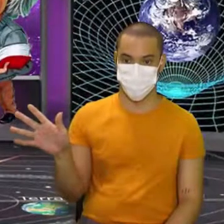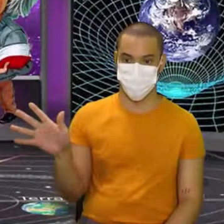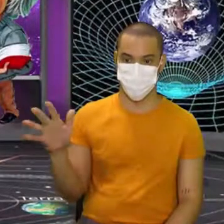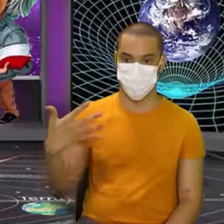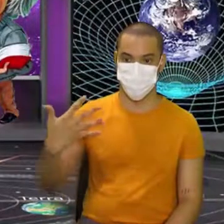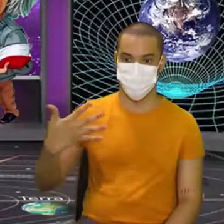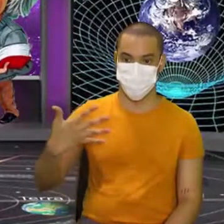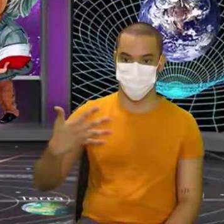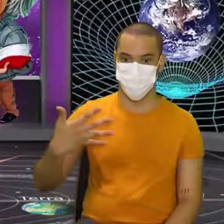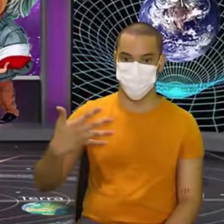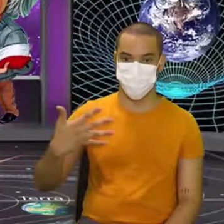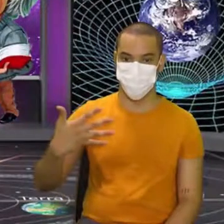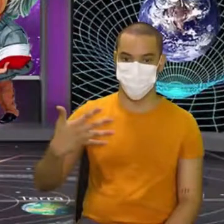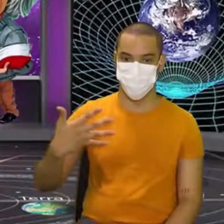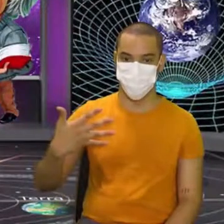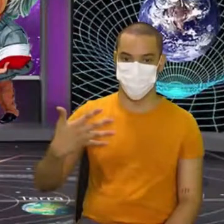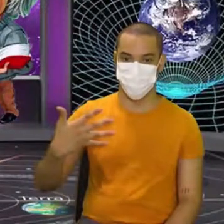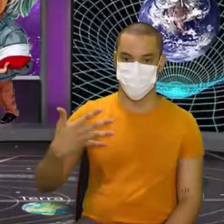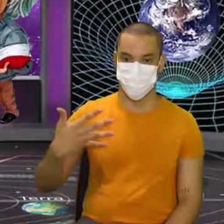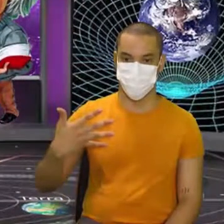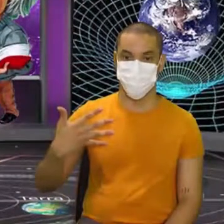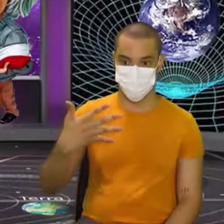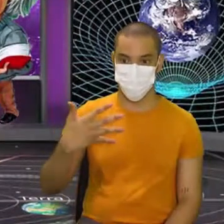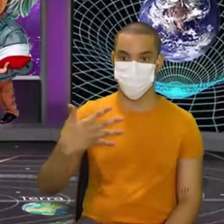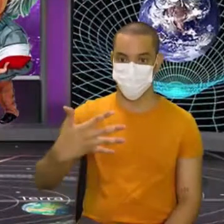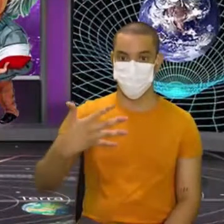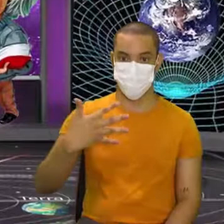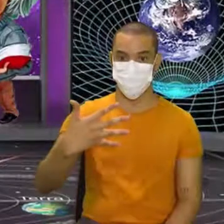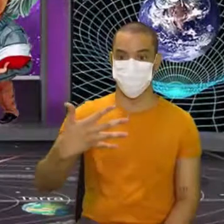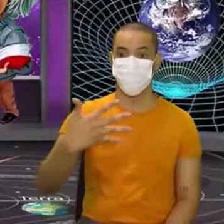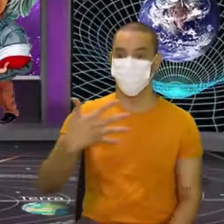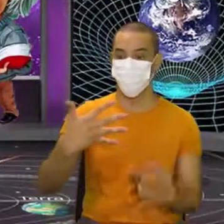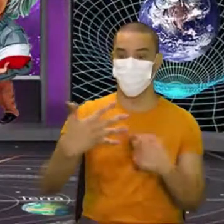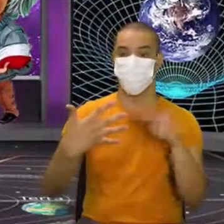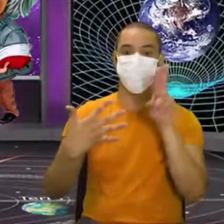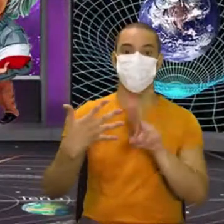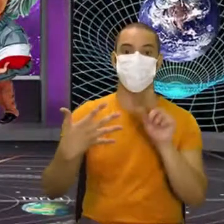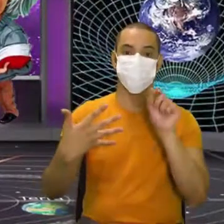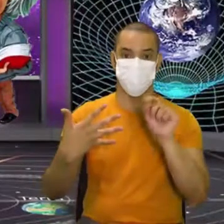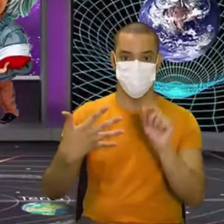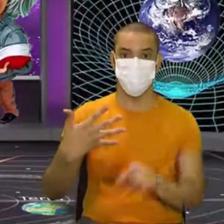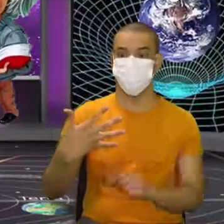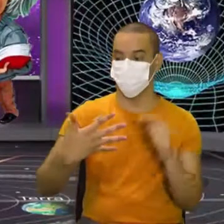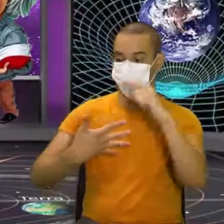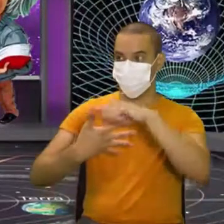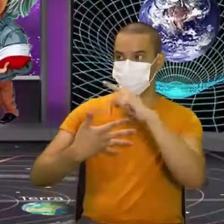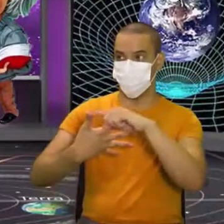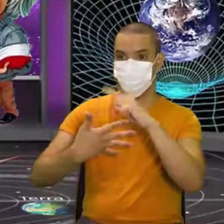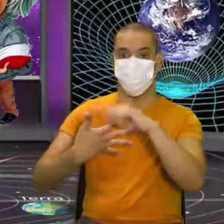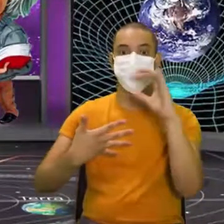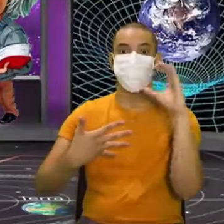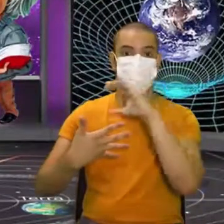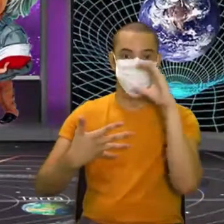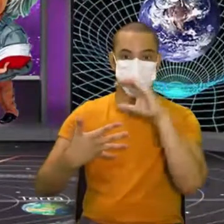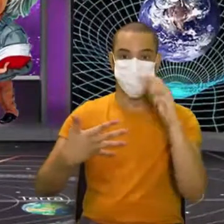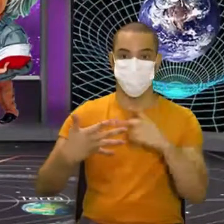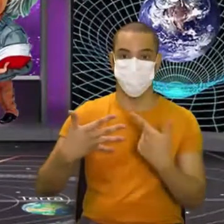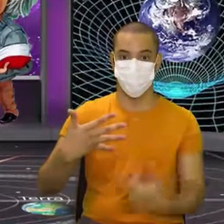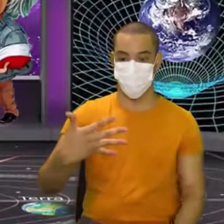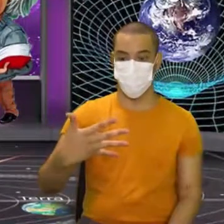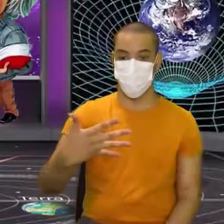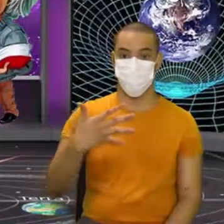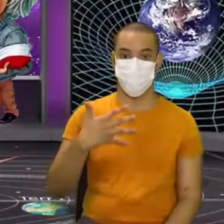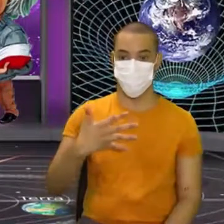aí eu mudo o sentido do campo agora tá para lá certo então velocidade continua para cima para frente